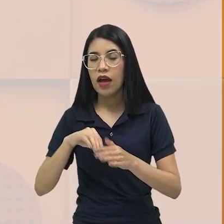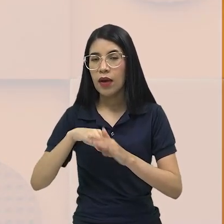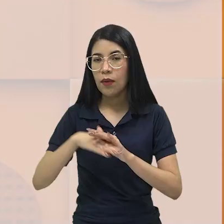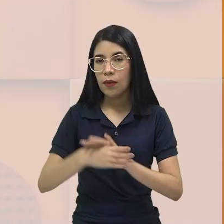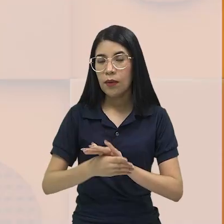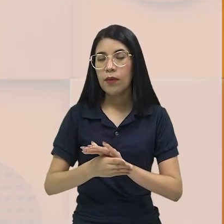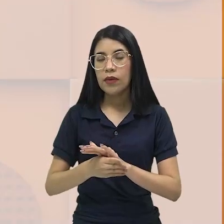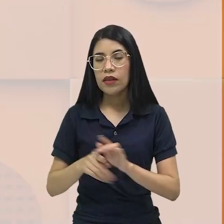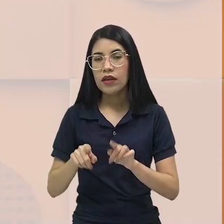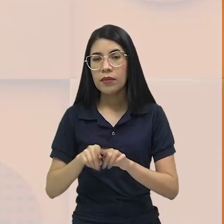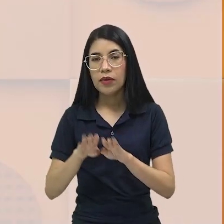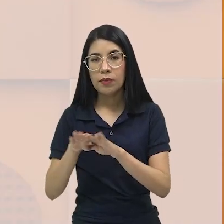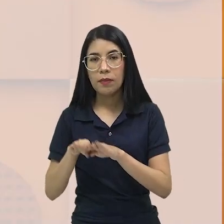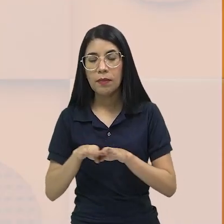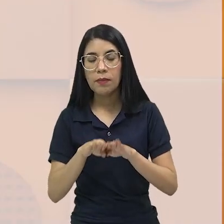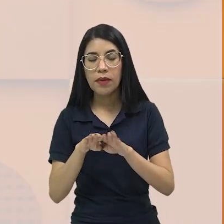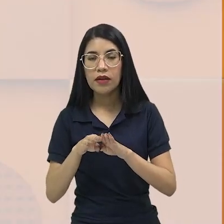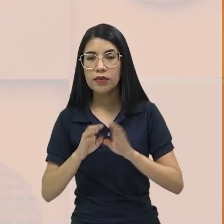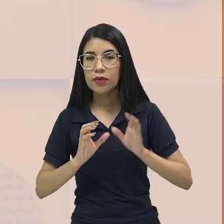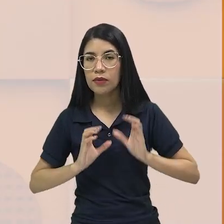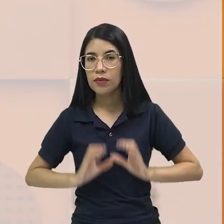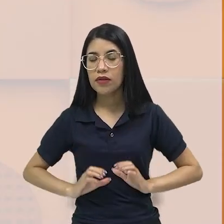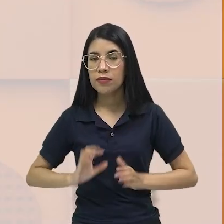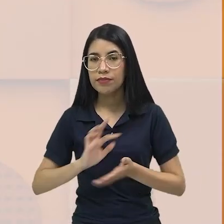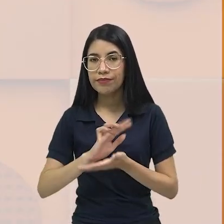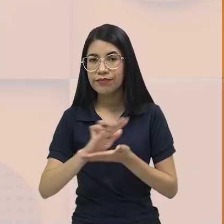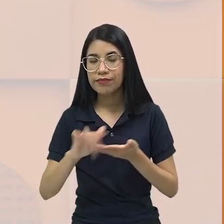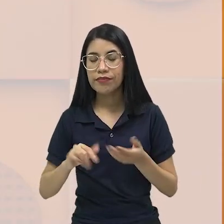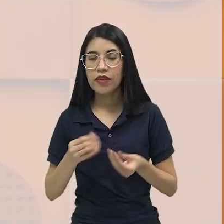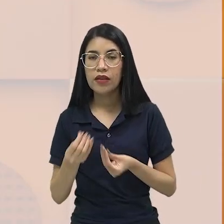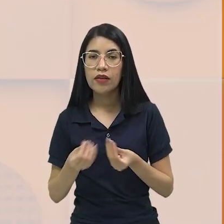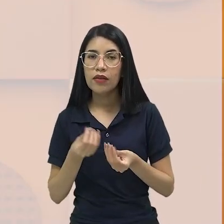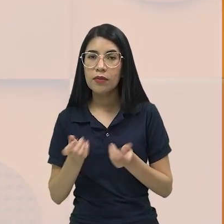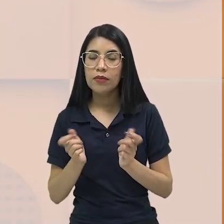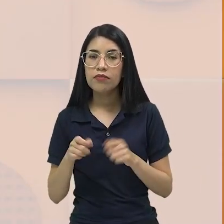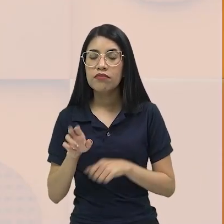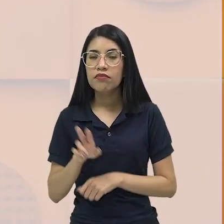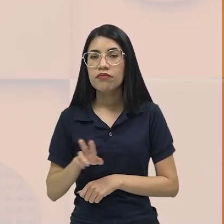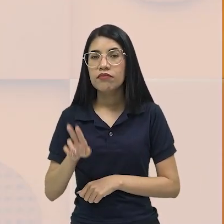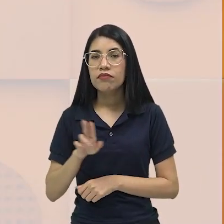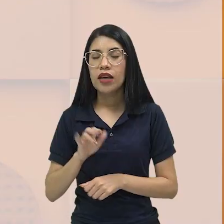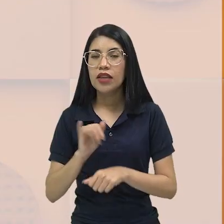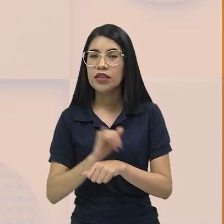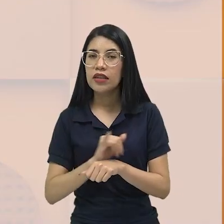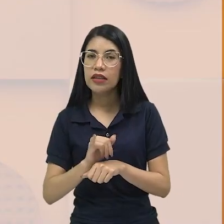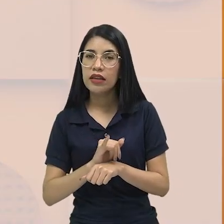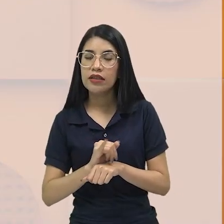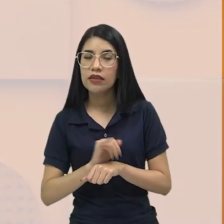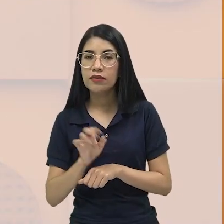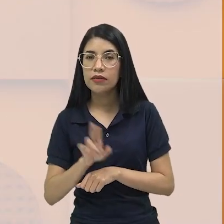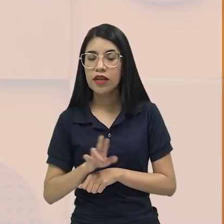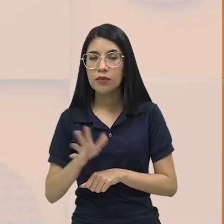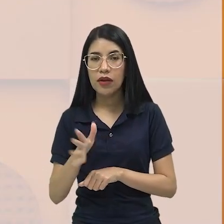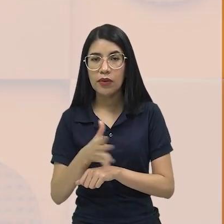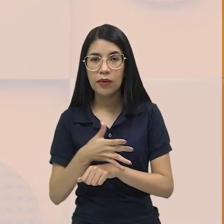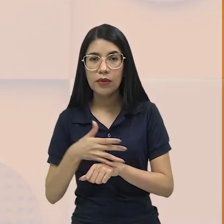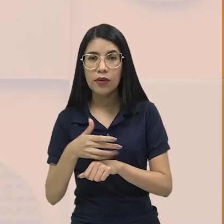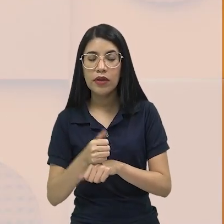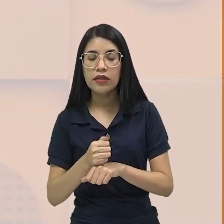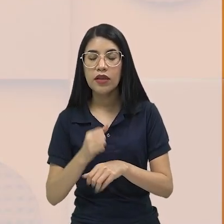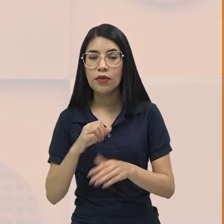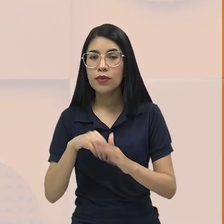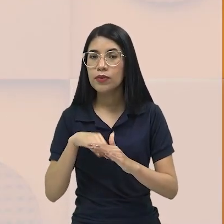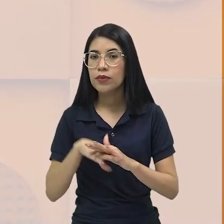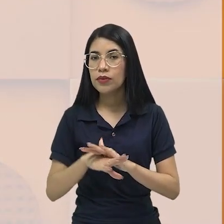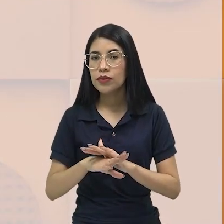ali o padrão de comportamento. Como é que ele utiliza, gente? Qual é o mecanismo que ele utiliza para colonizar os